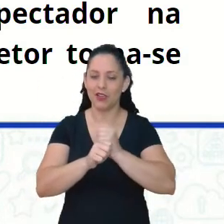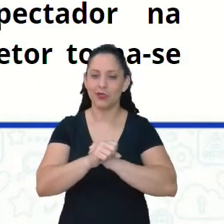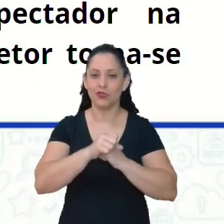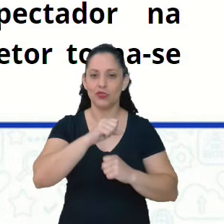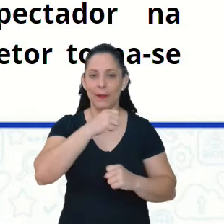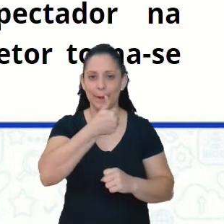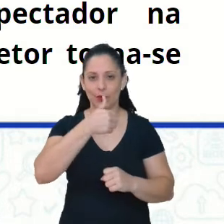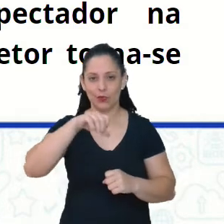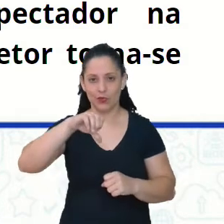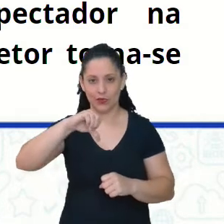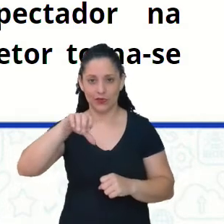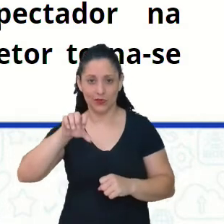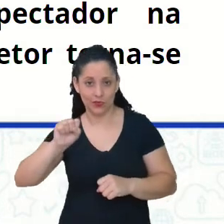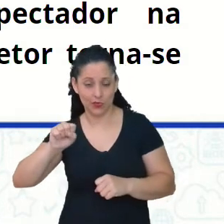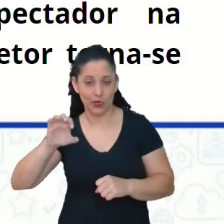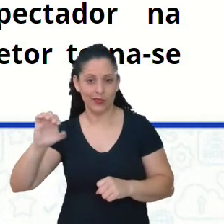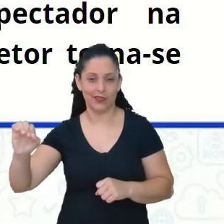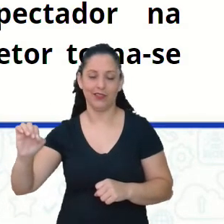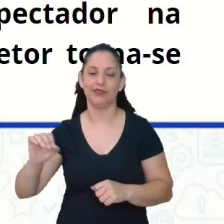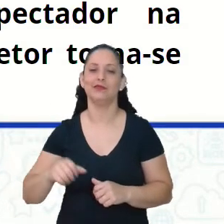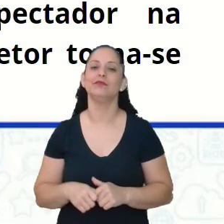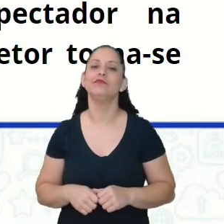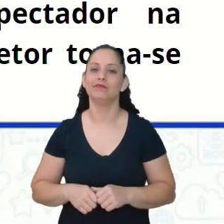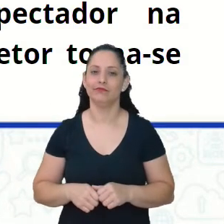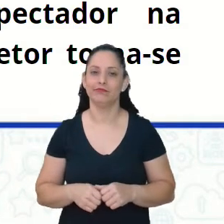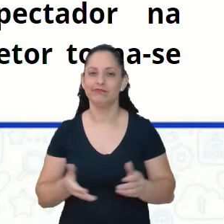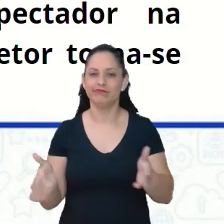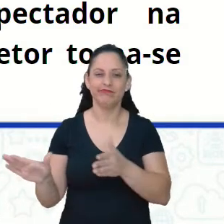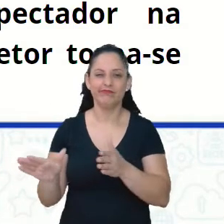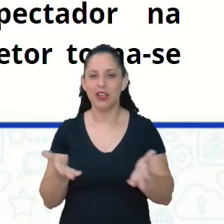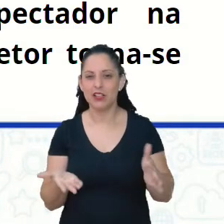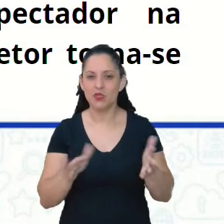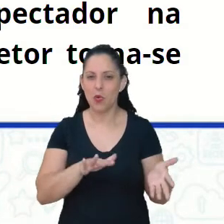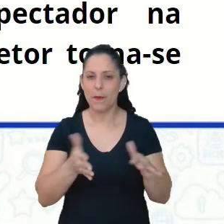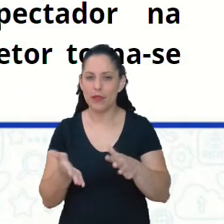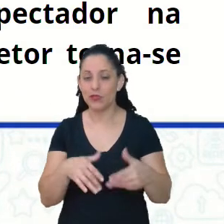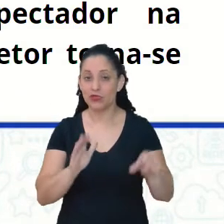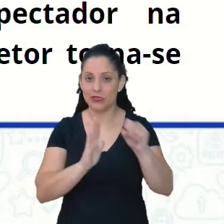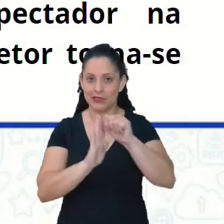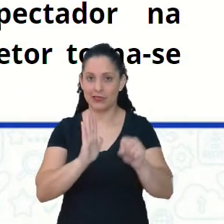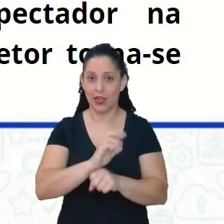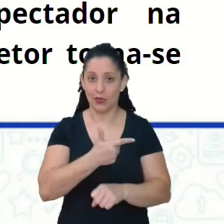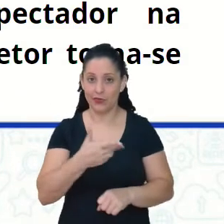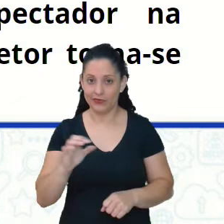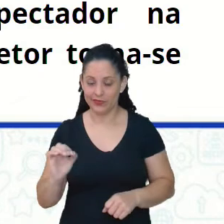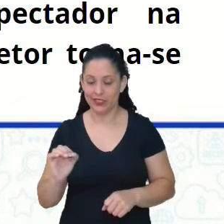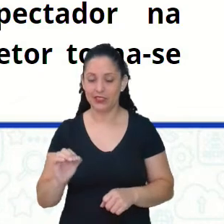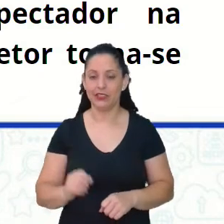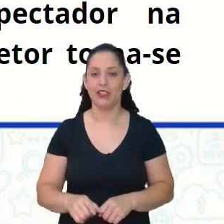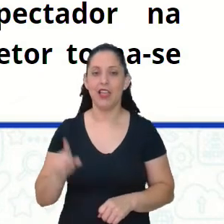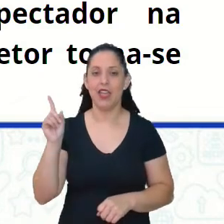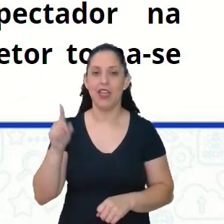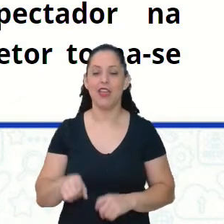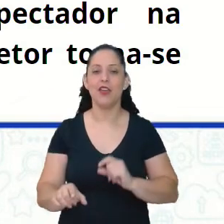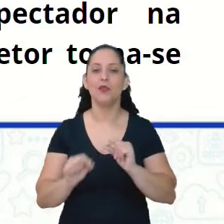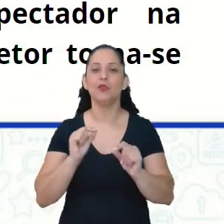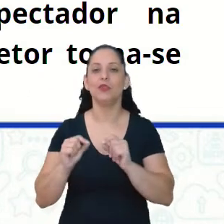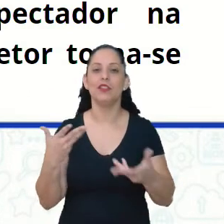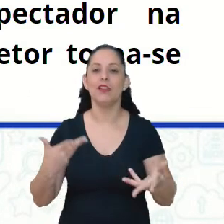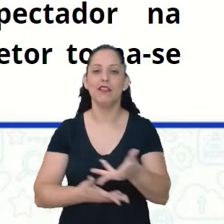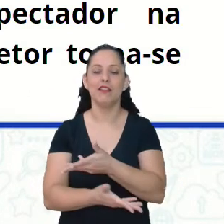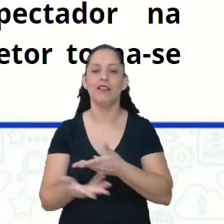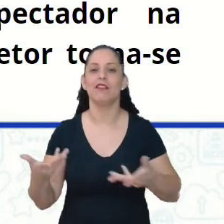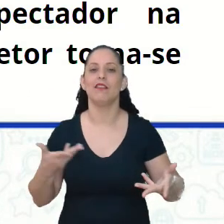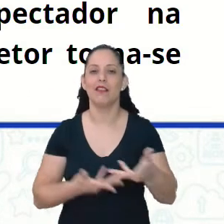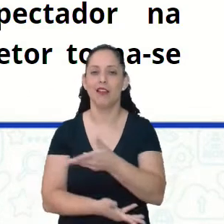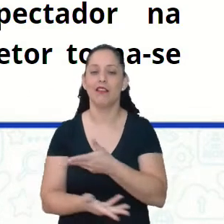grupos fundados, né? Entre as décadas de 70 e 90 do século XX, tem em comum a eliminação